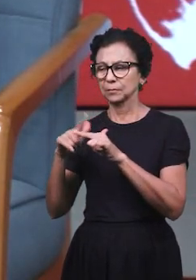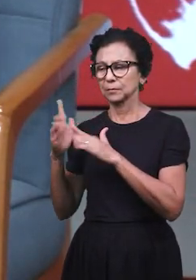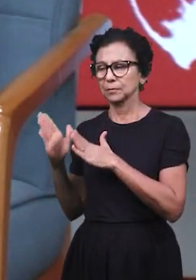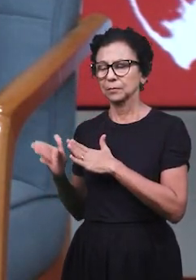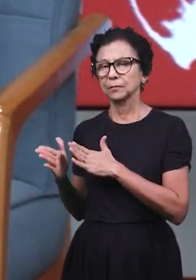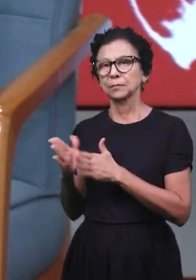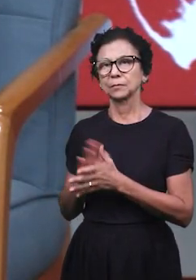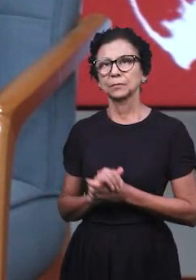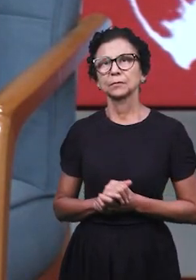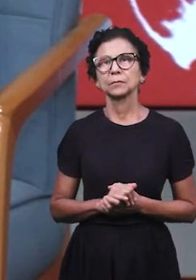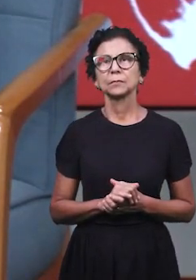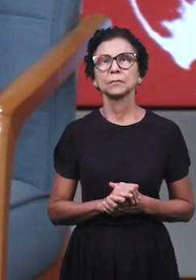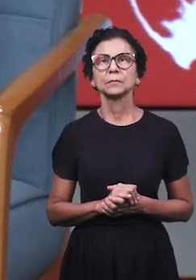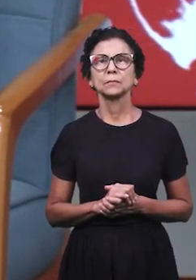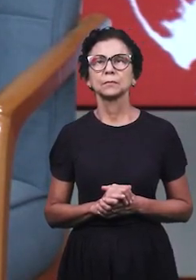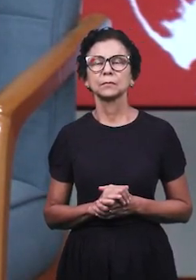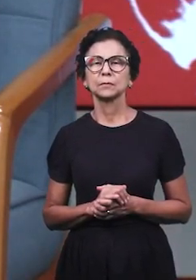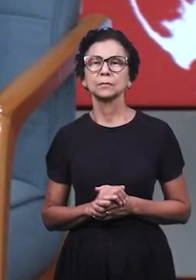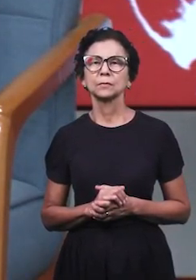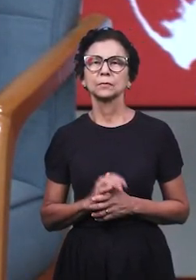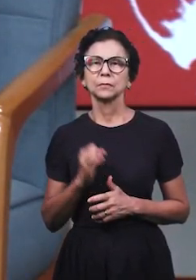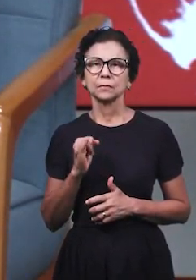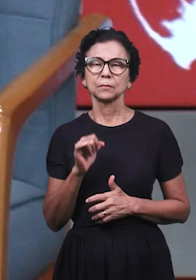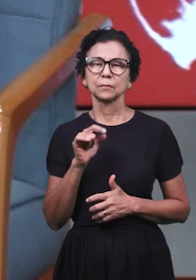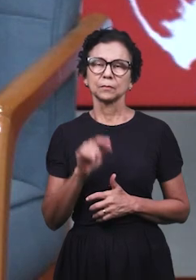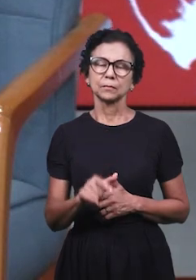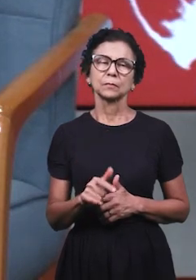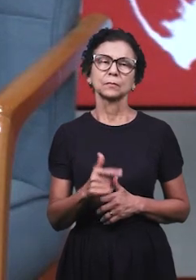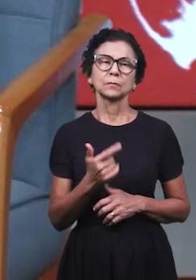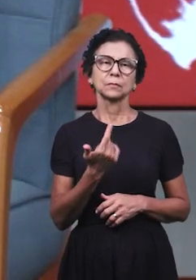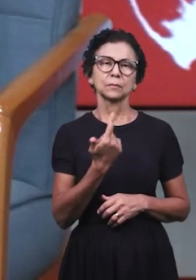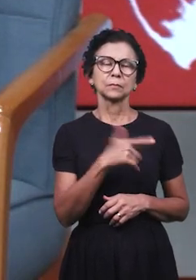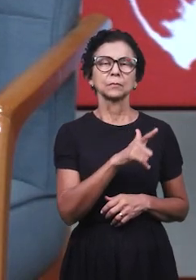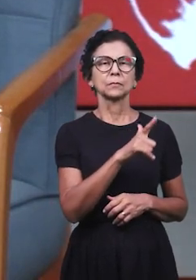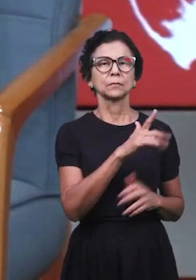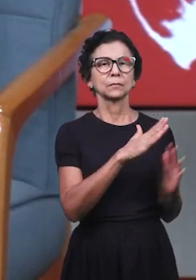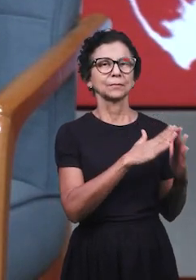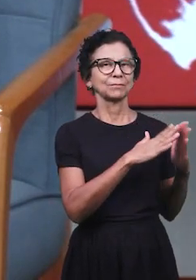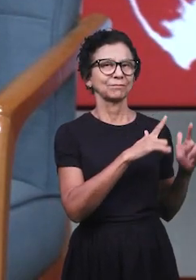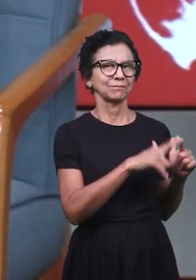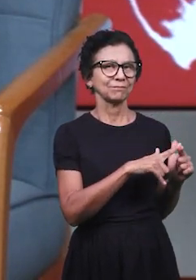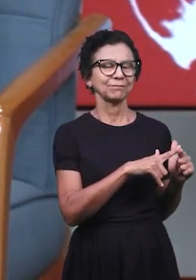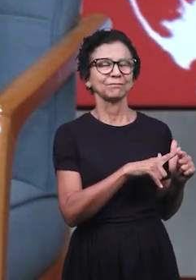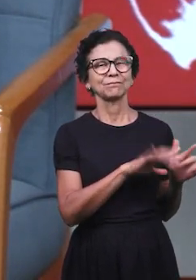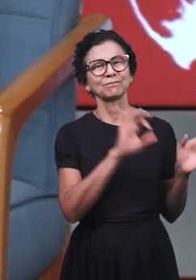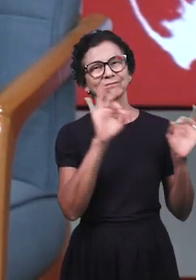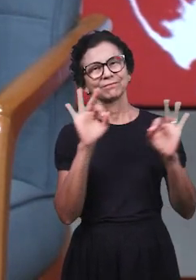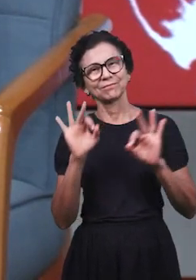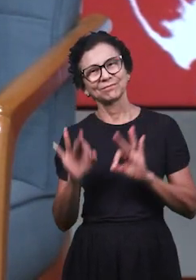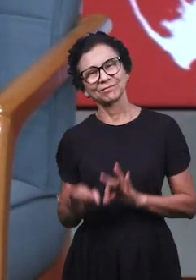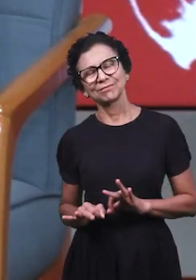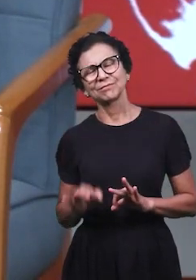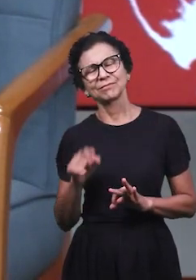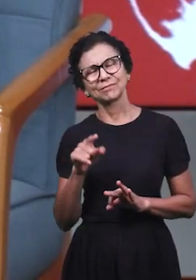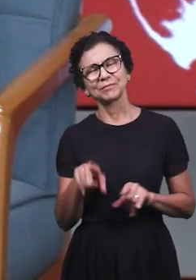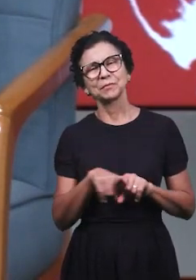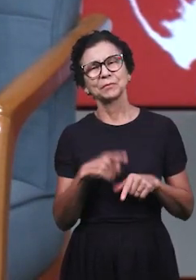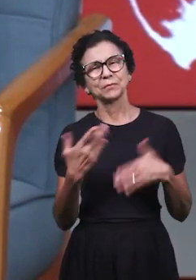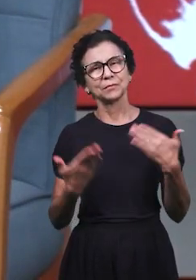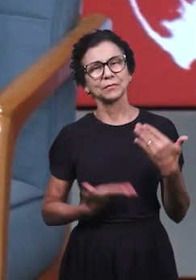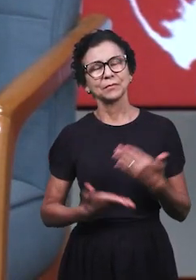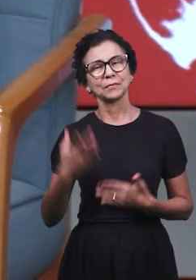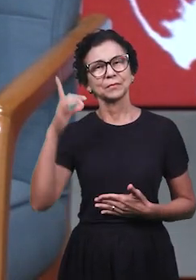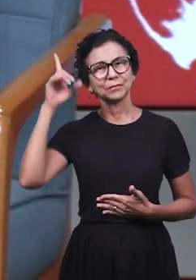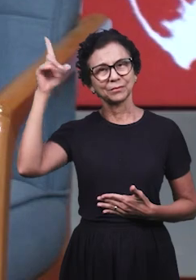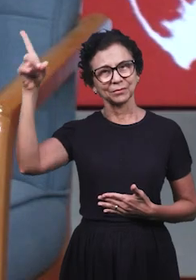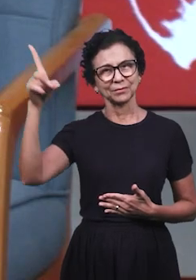você talvez, de outra igreja, que está nos ouvindo, nos assistindo, que é um servo de Deus, e eu